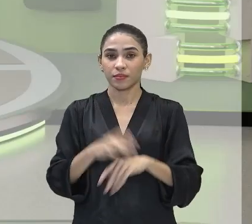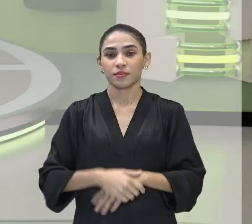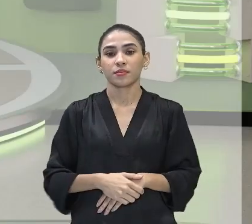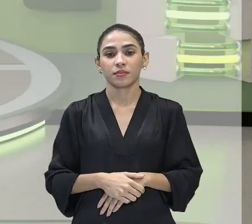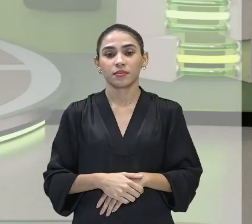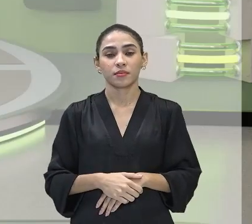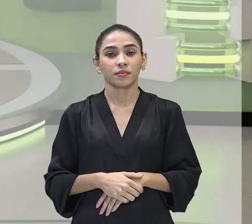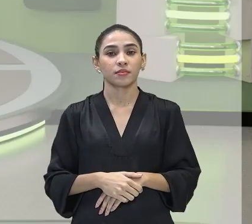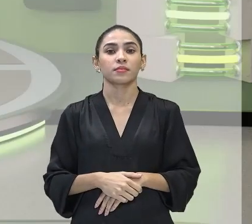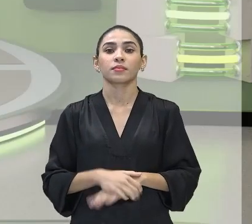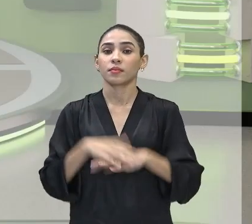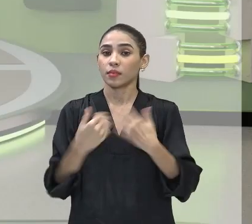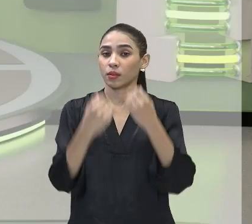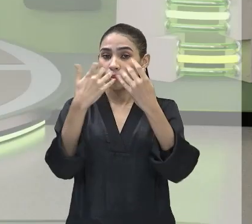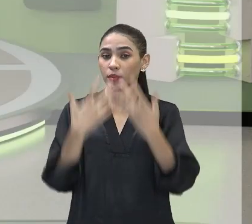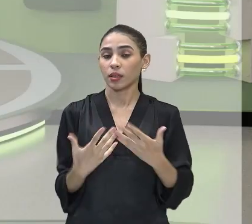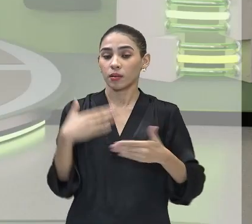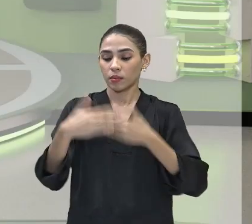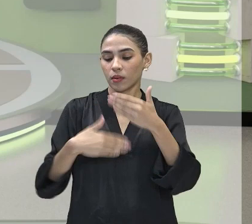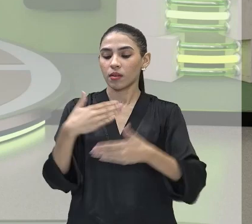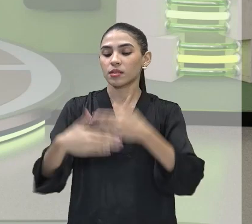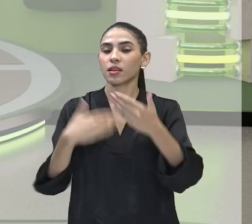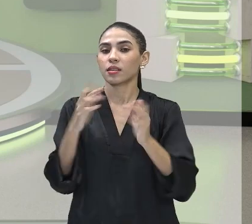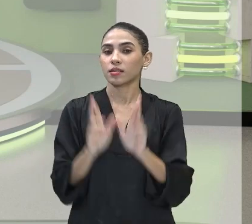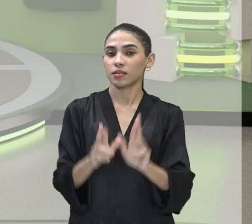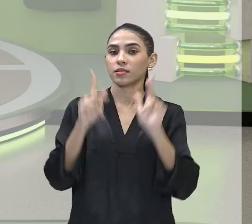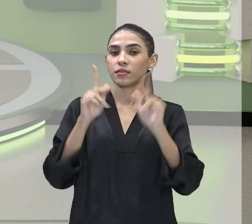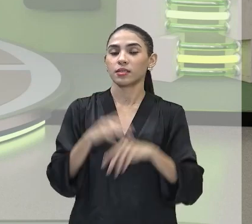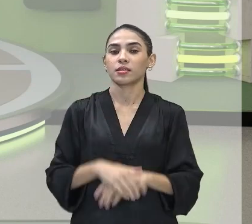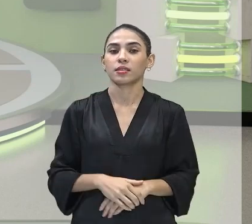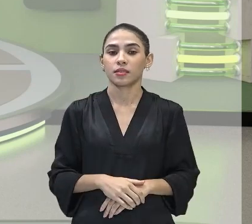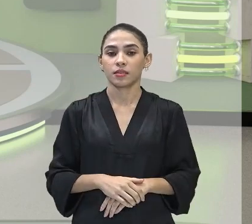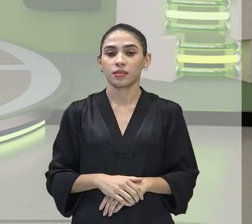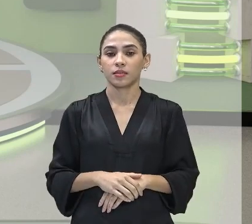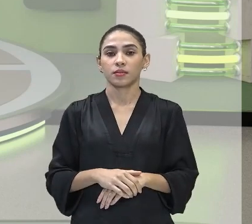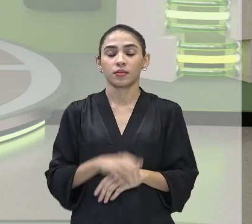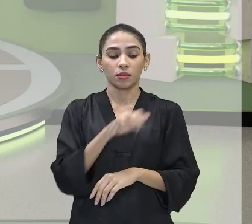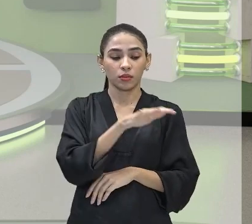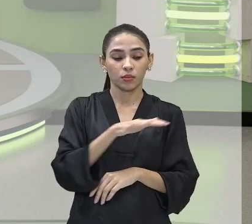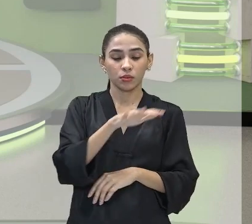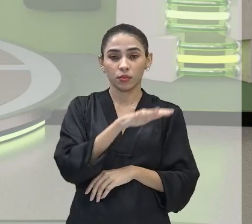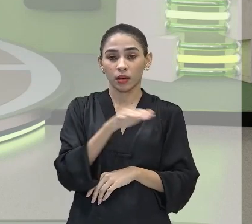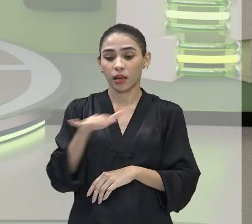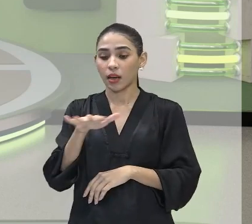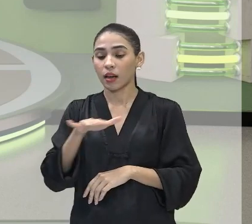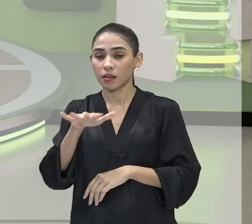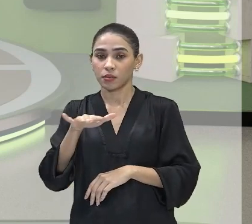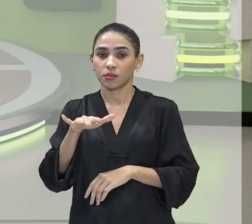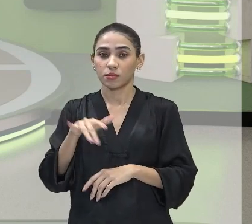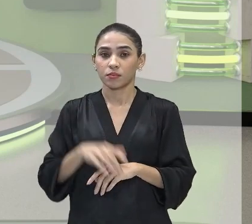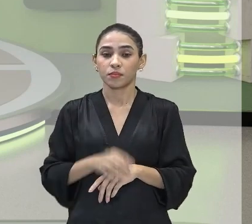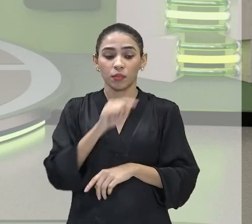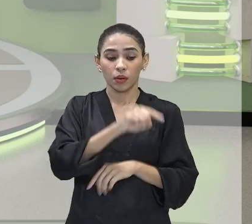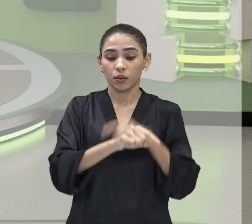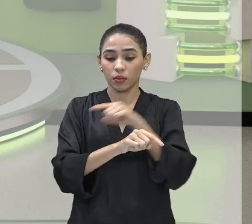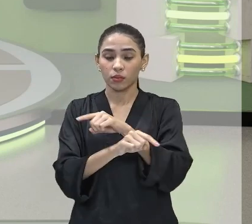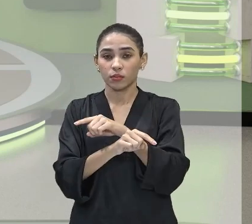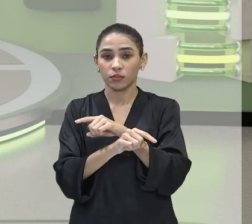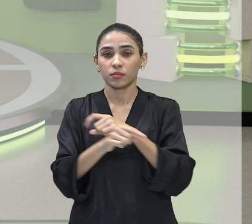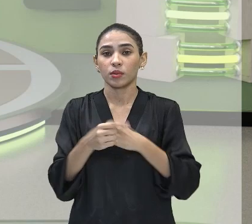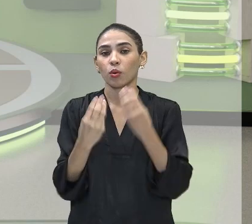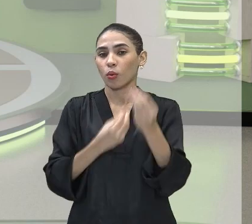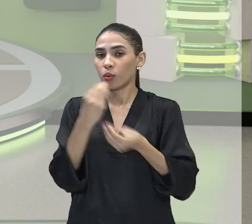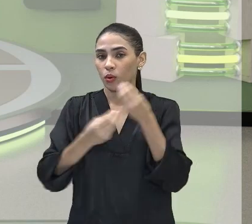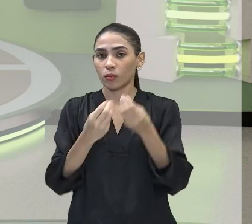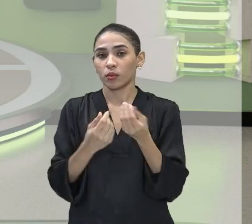aí pra gente explicar esse processo e diferenciar um espaço que esteja eutrofizado e que não esteja a